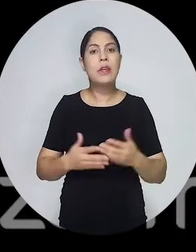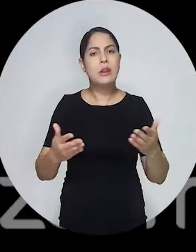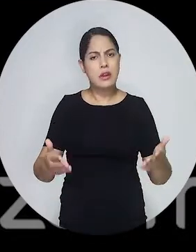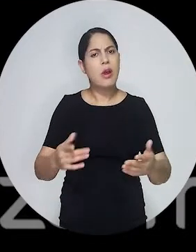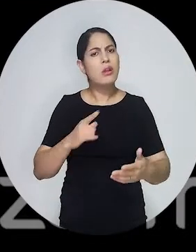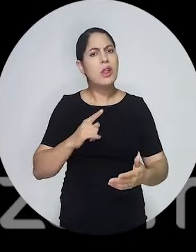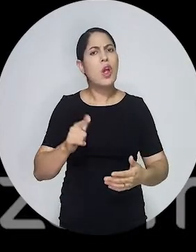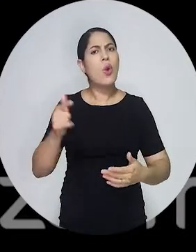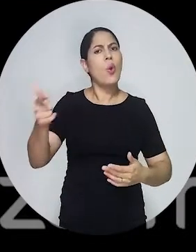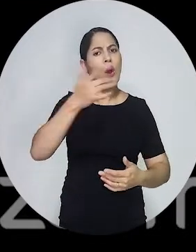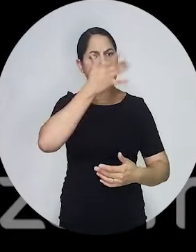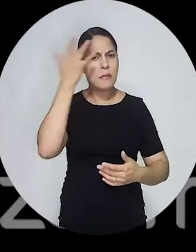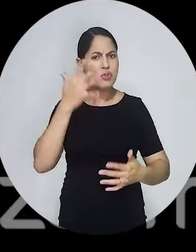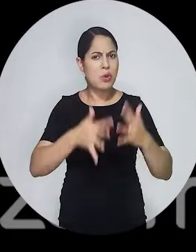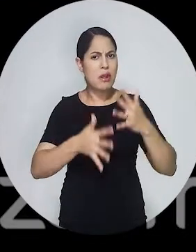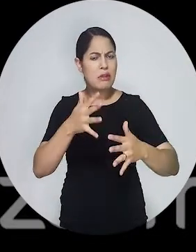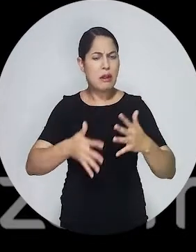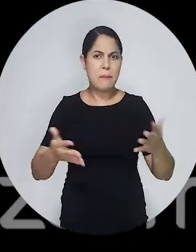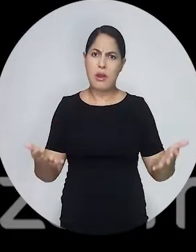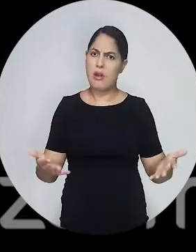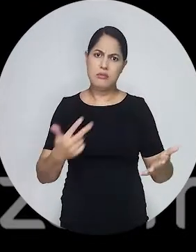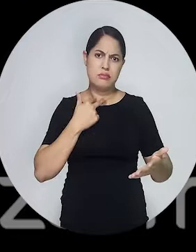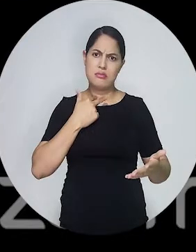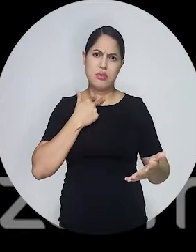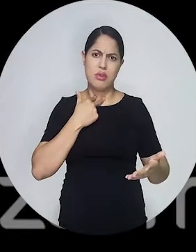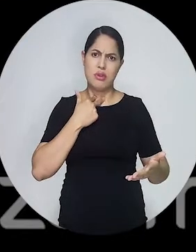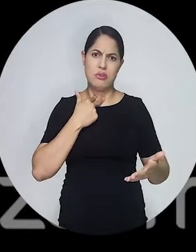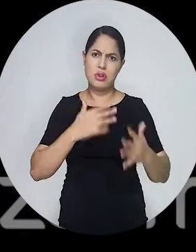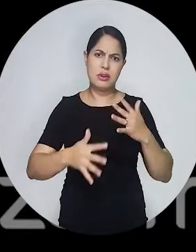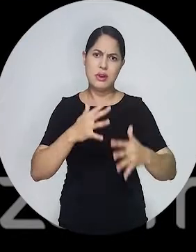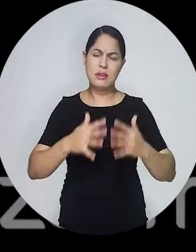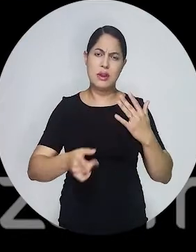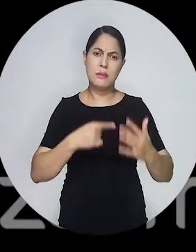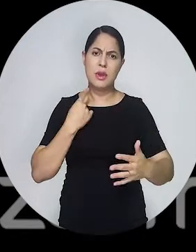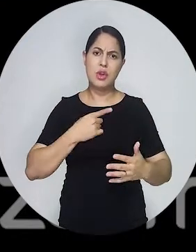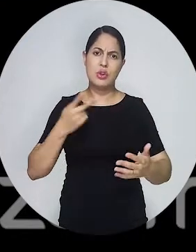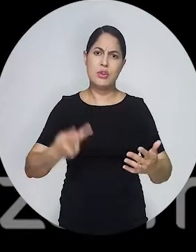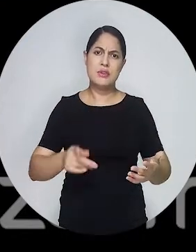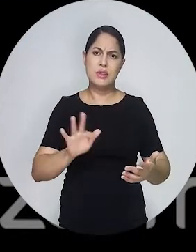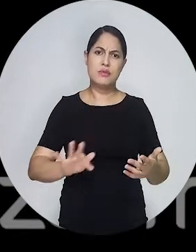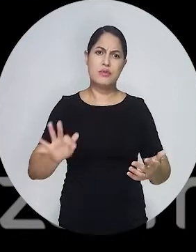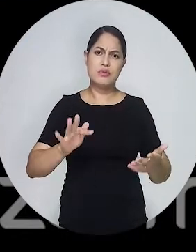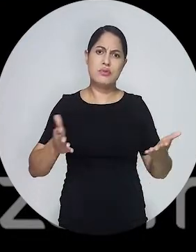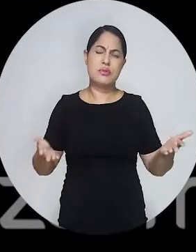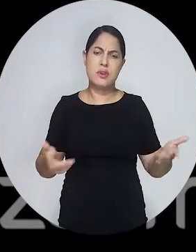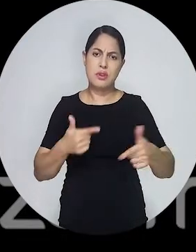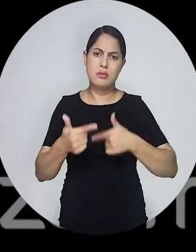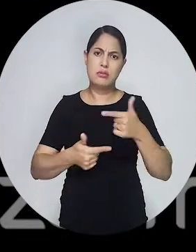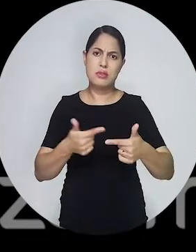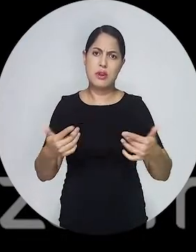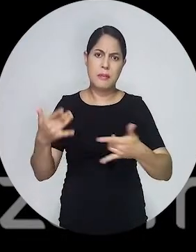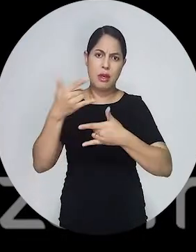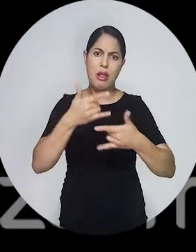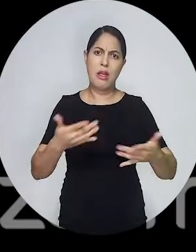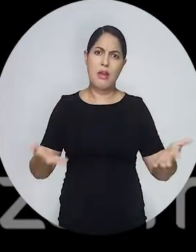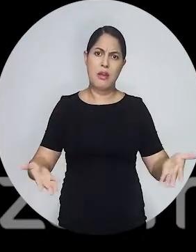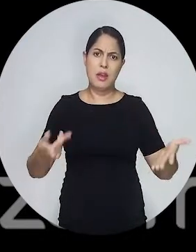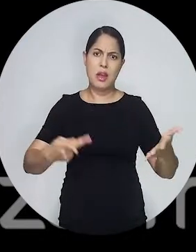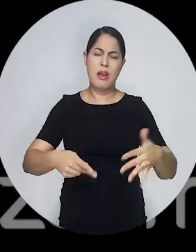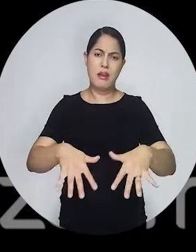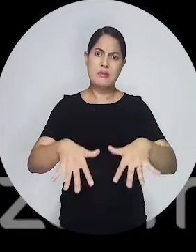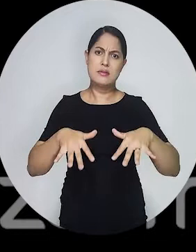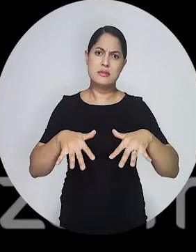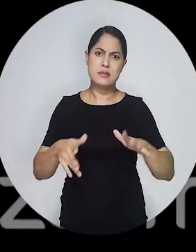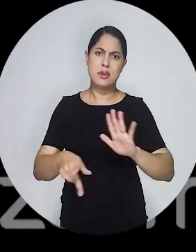ouvido reclamações dos colegas. Não deixe que outras interferências, barulhos, venham atrapalhar a nossa